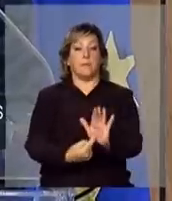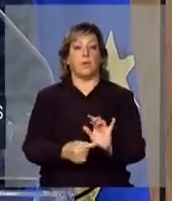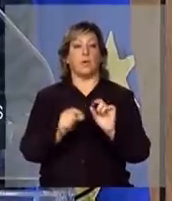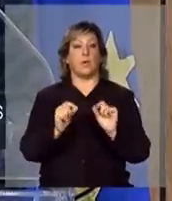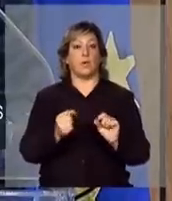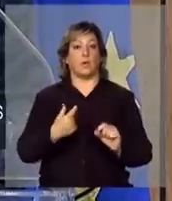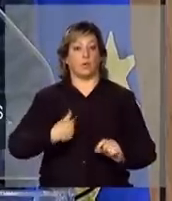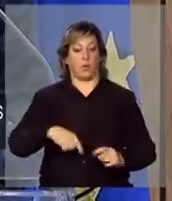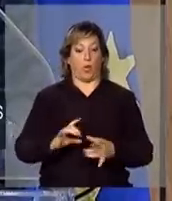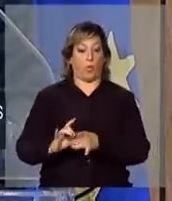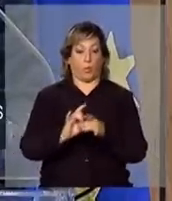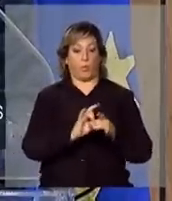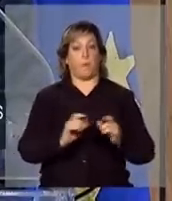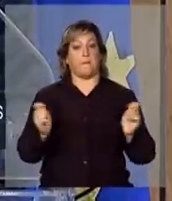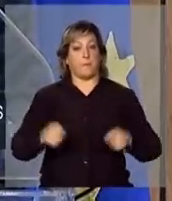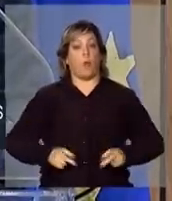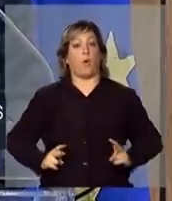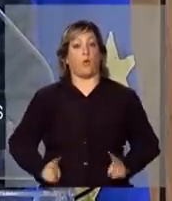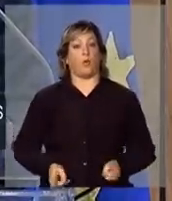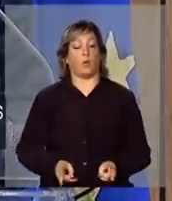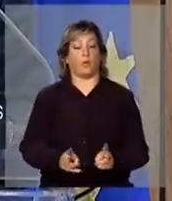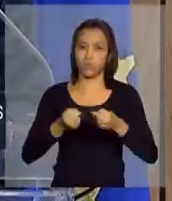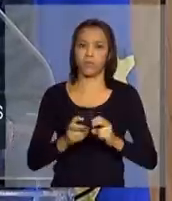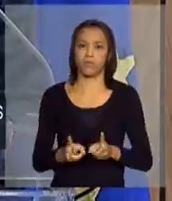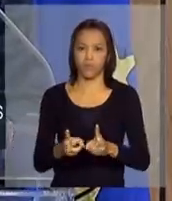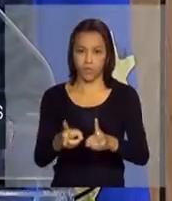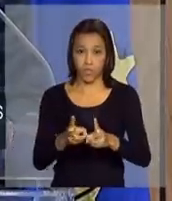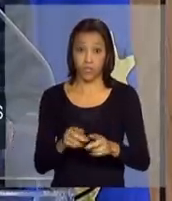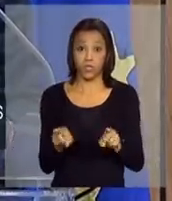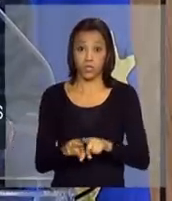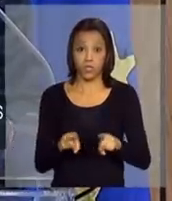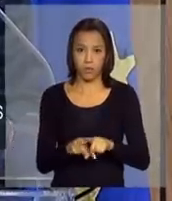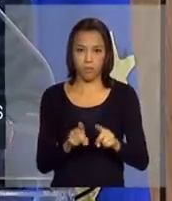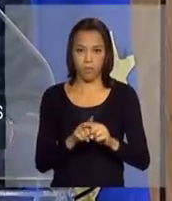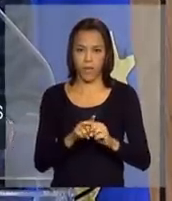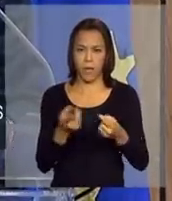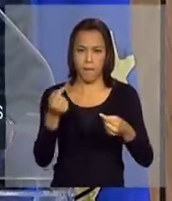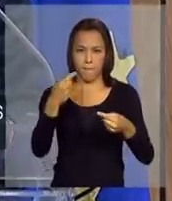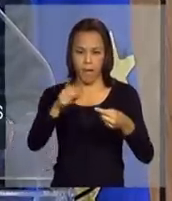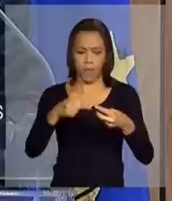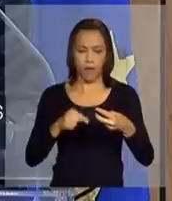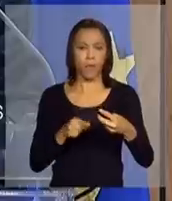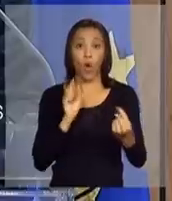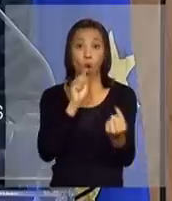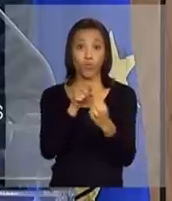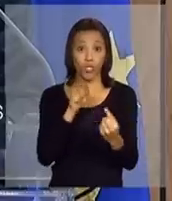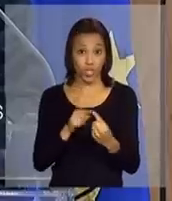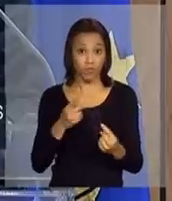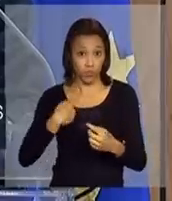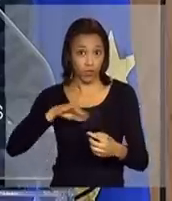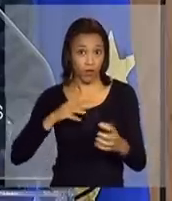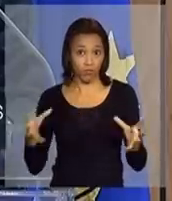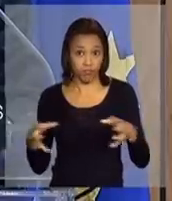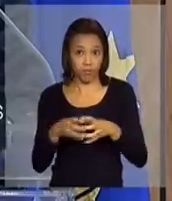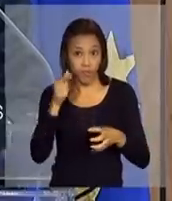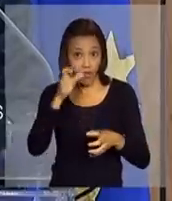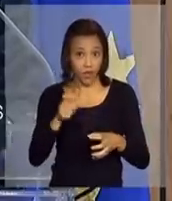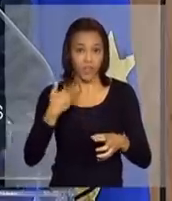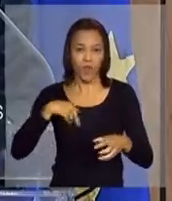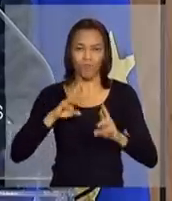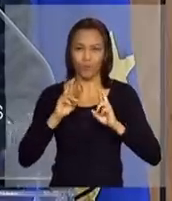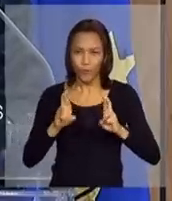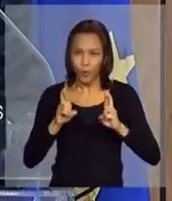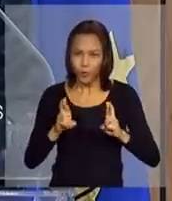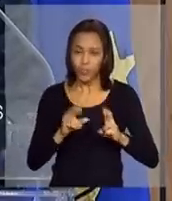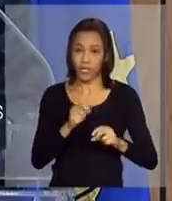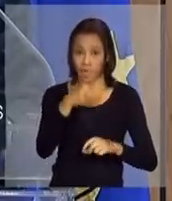podemos continuar a dar força a este processo e a fixar objetivos ambiciosos. Faço votos para que Brasil e União